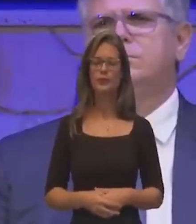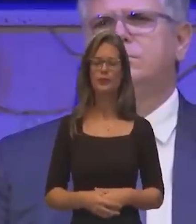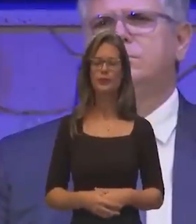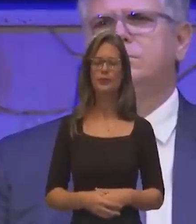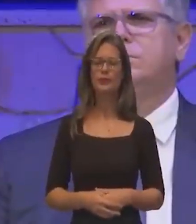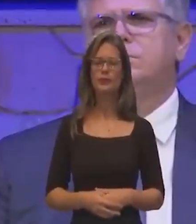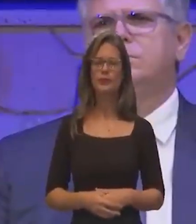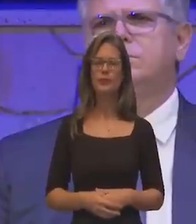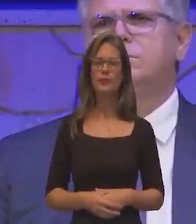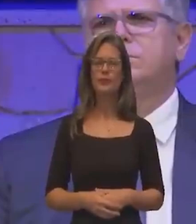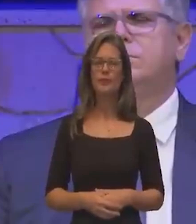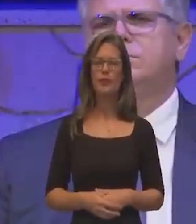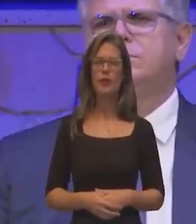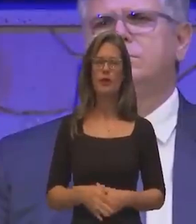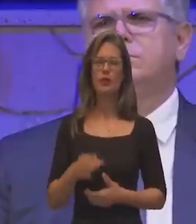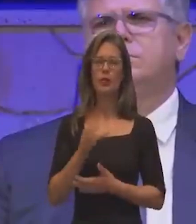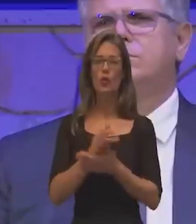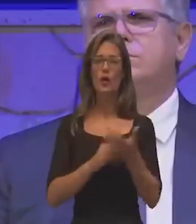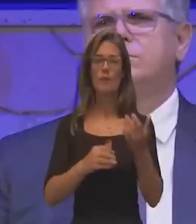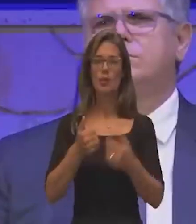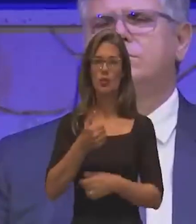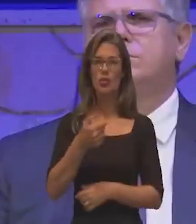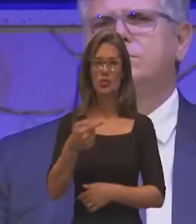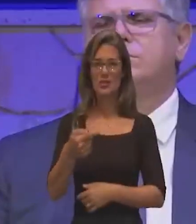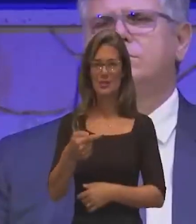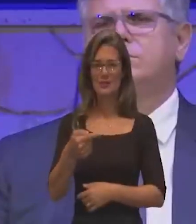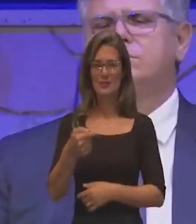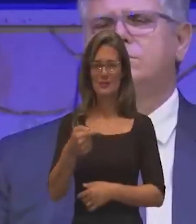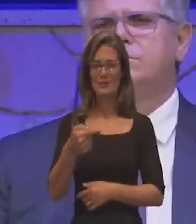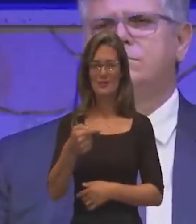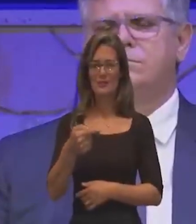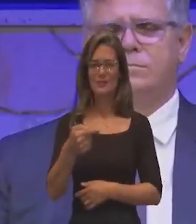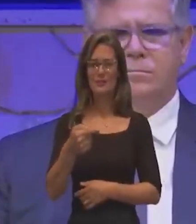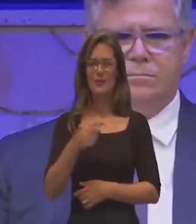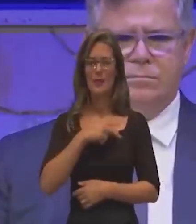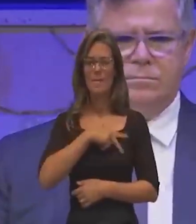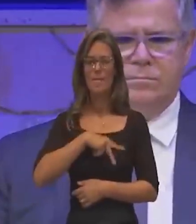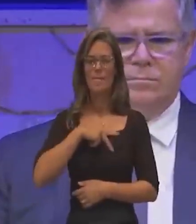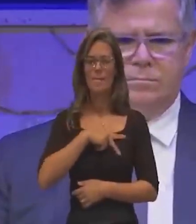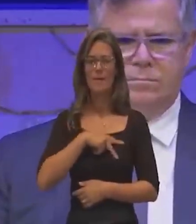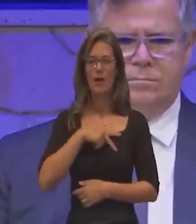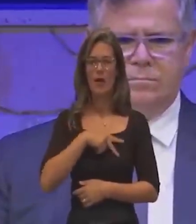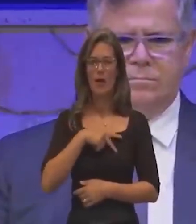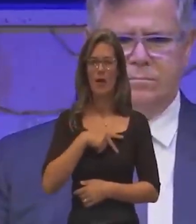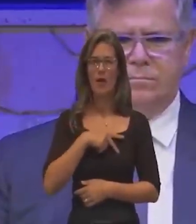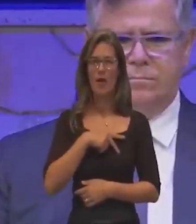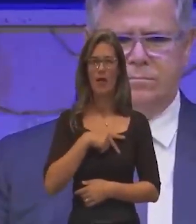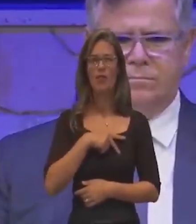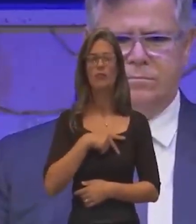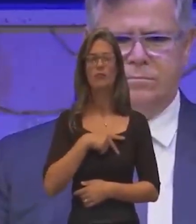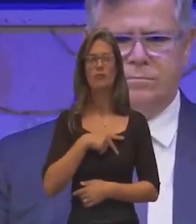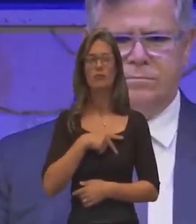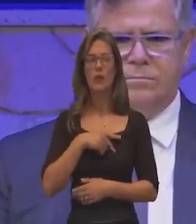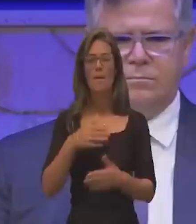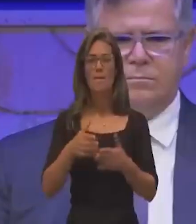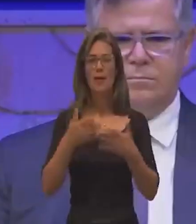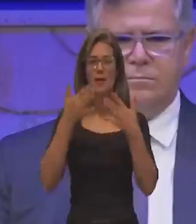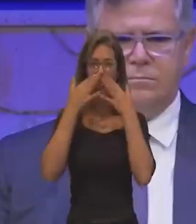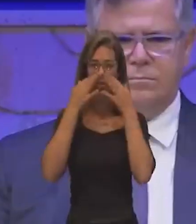esse capítulo, o verso 17, Paulo chama a nossa atenção para a